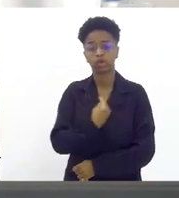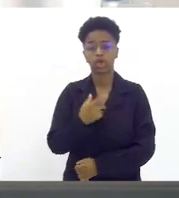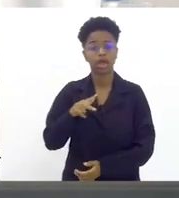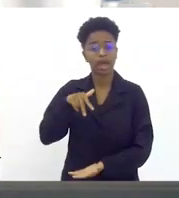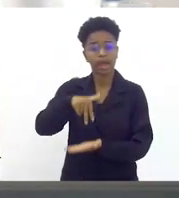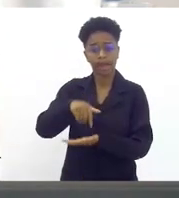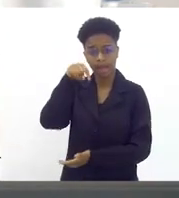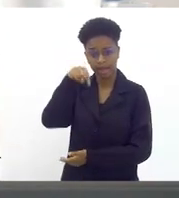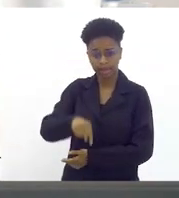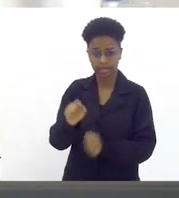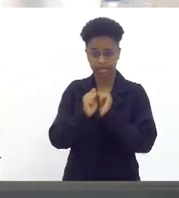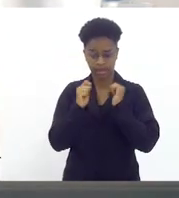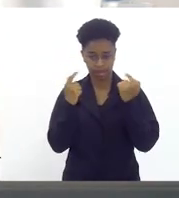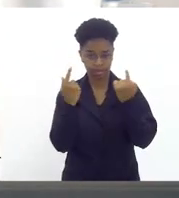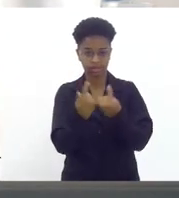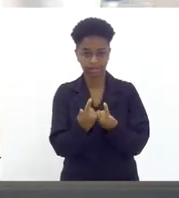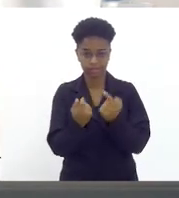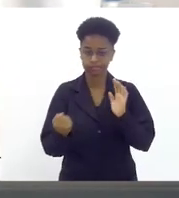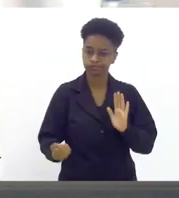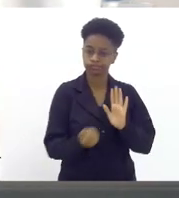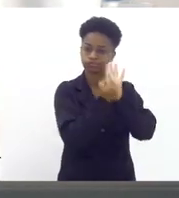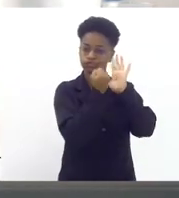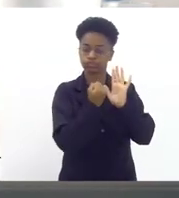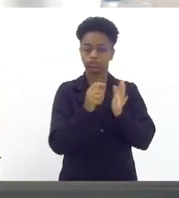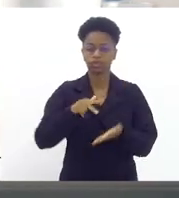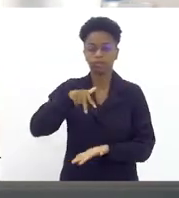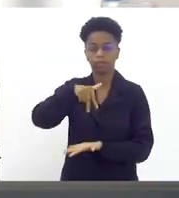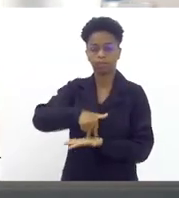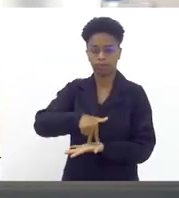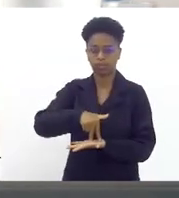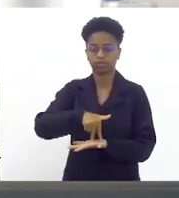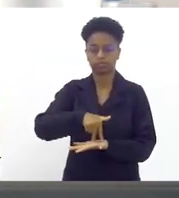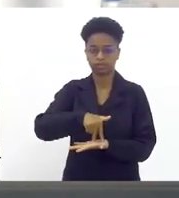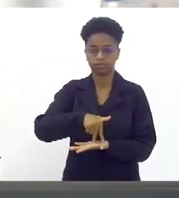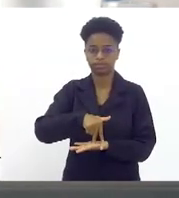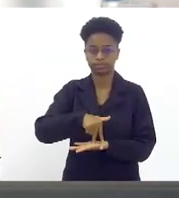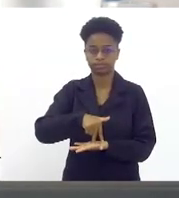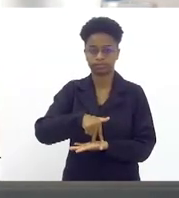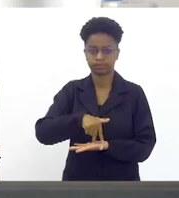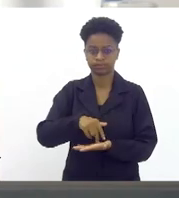na Assembleia do Estado do Rio de Janeiro marquemos posição.